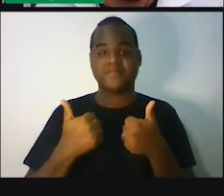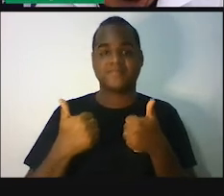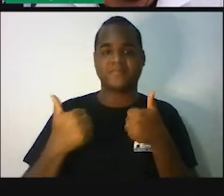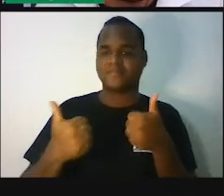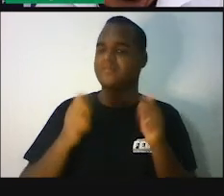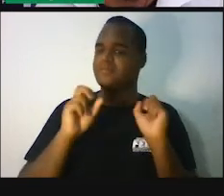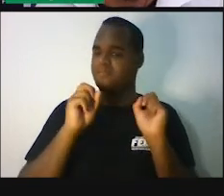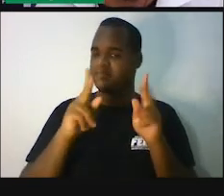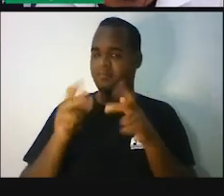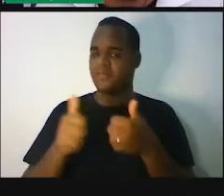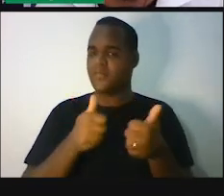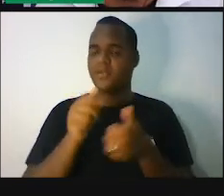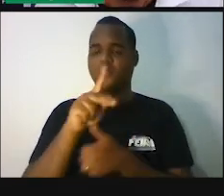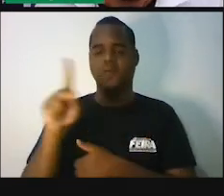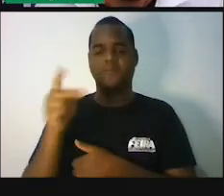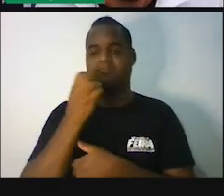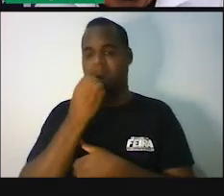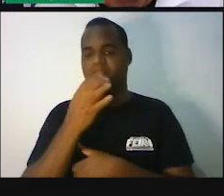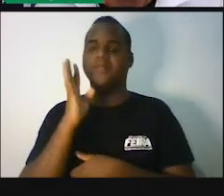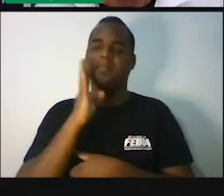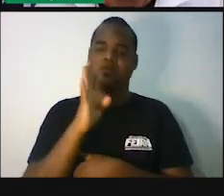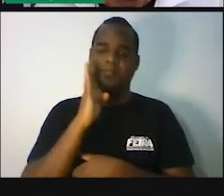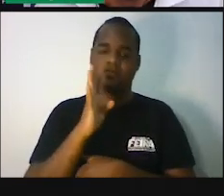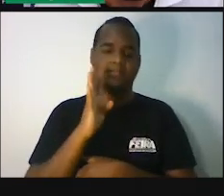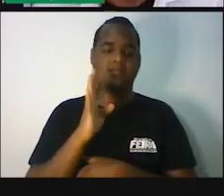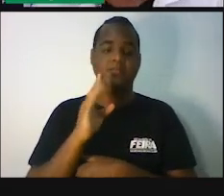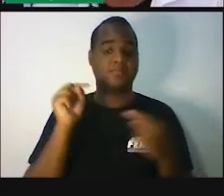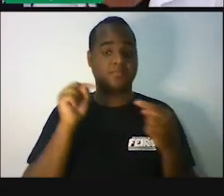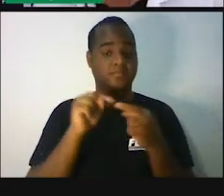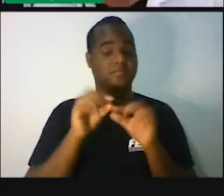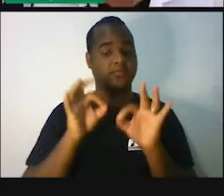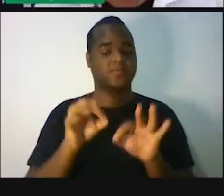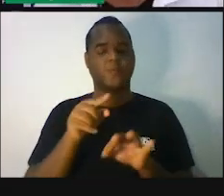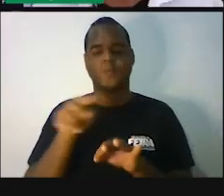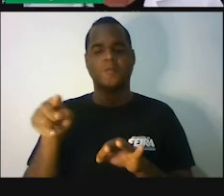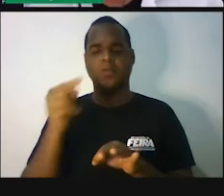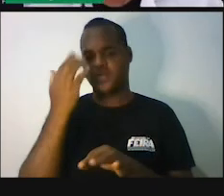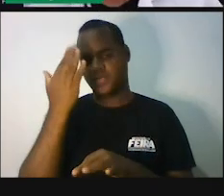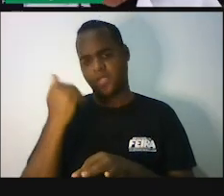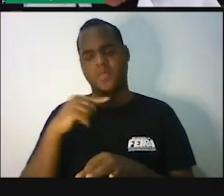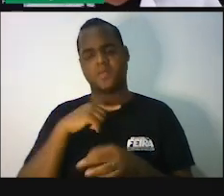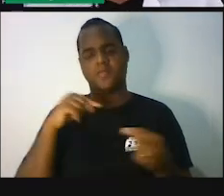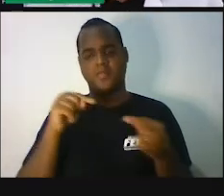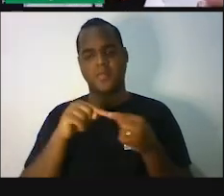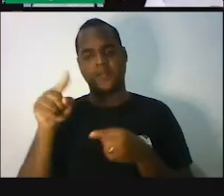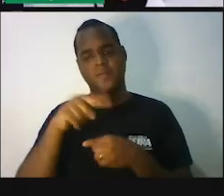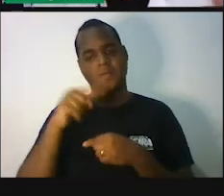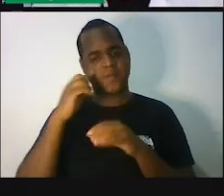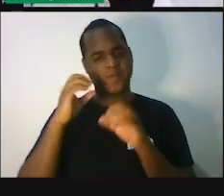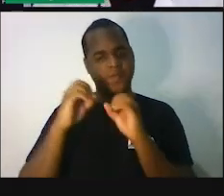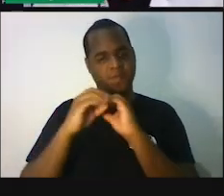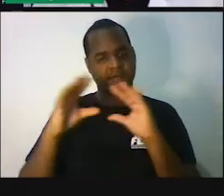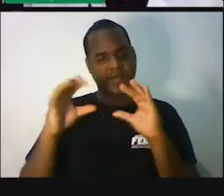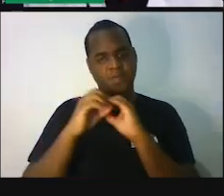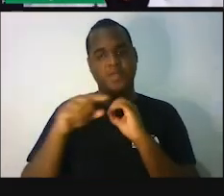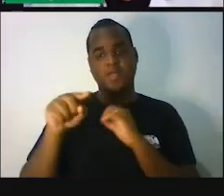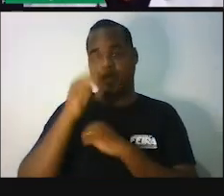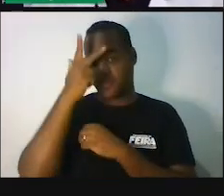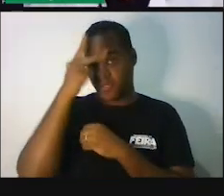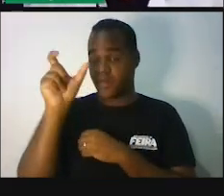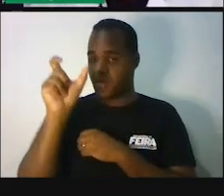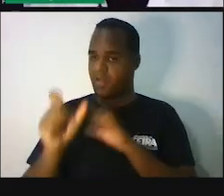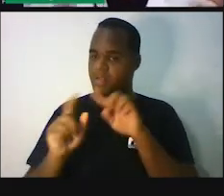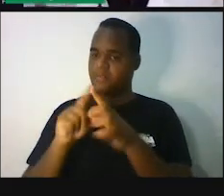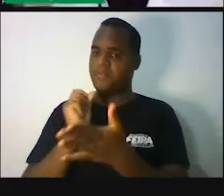Beleza, professor, massa. Então, você já sabe o seguinte: para descobrir o quanto a pessoa vai